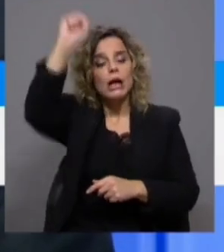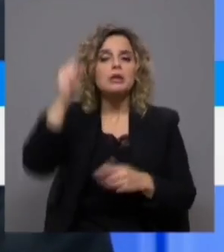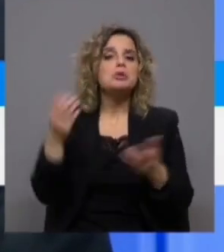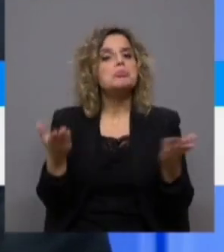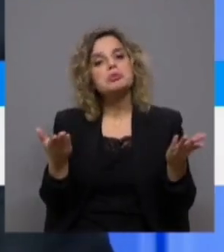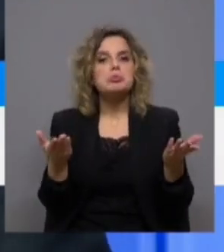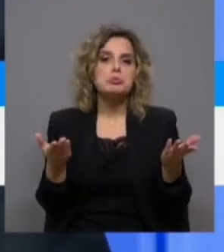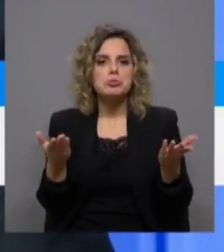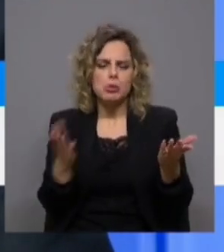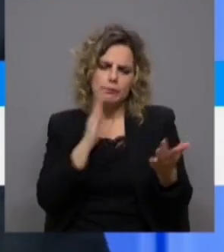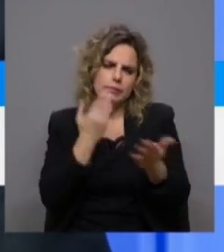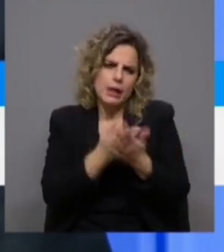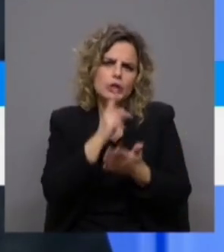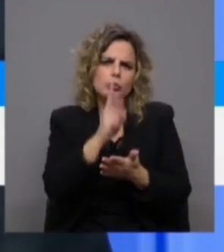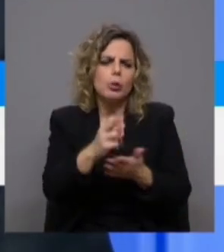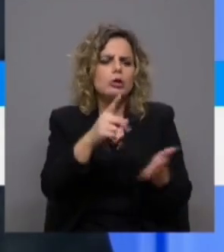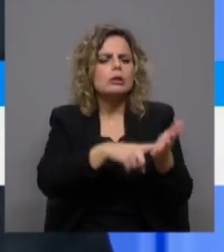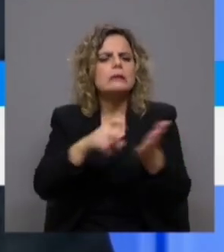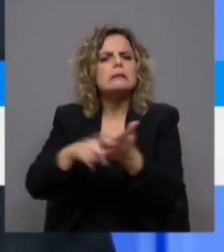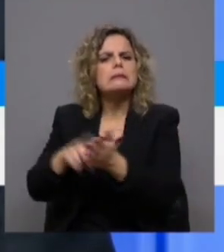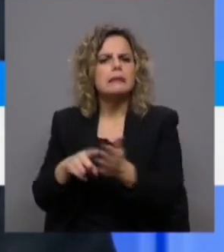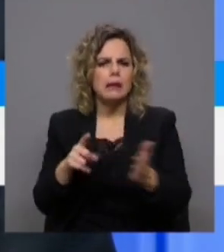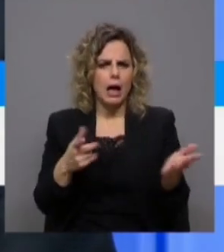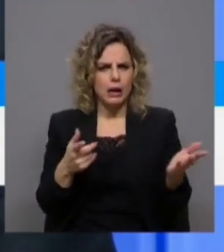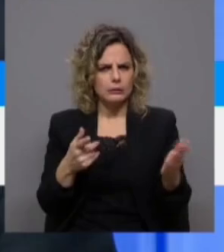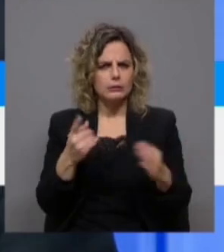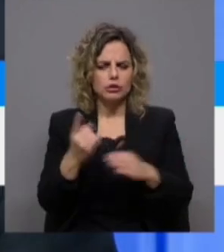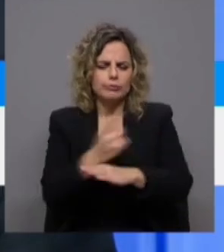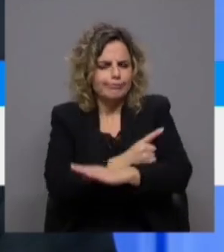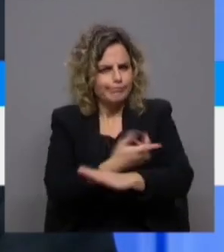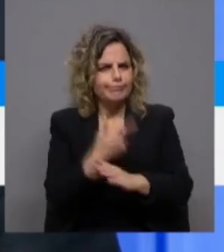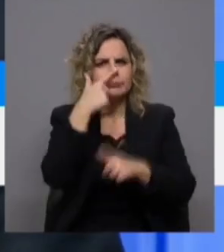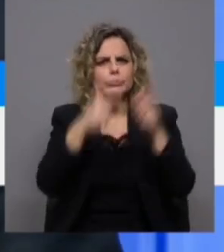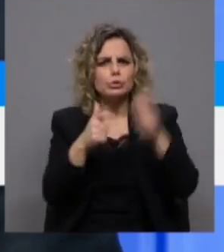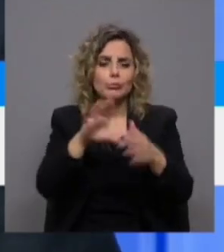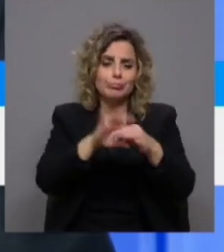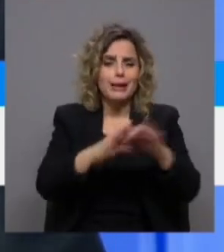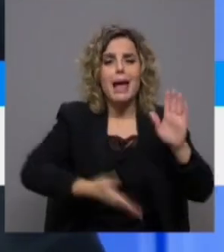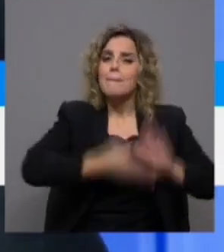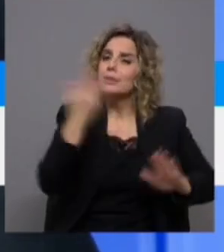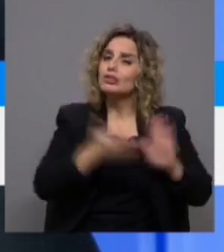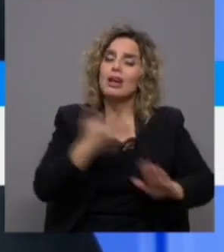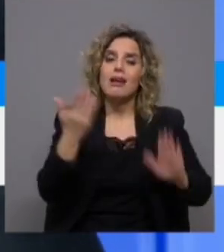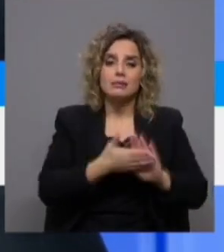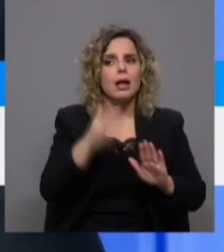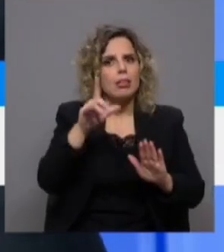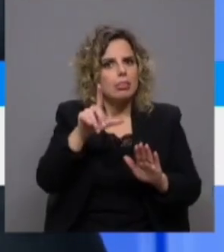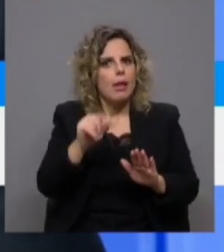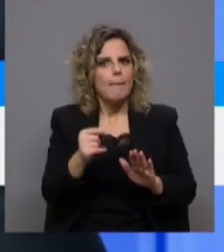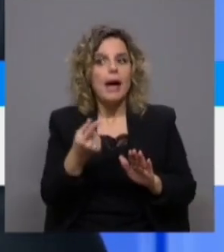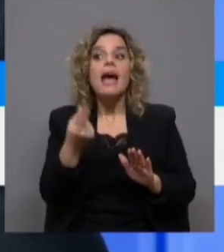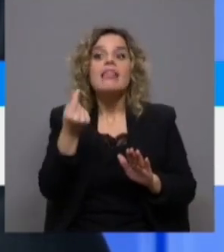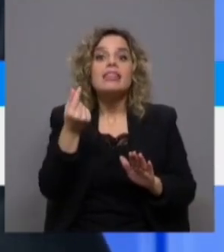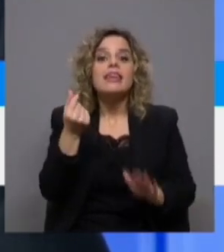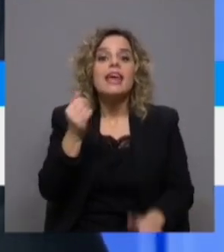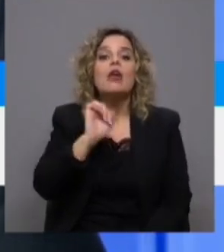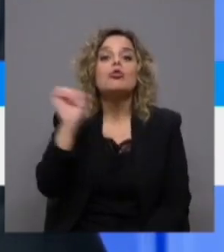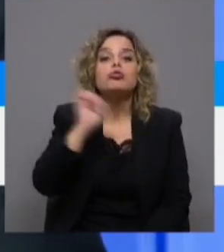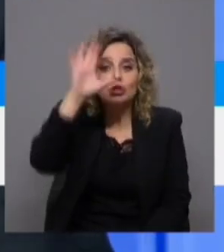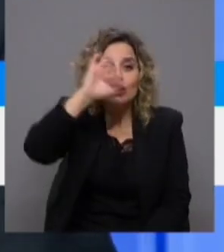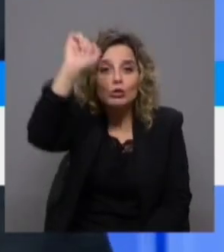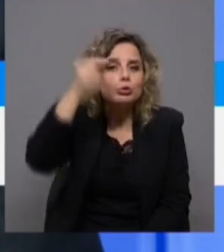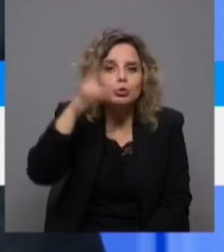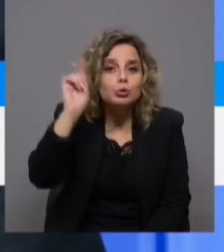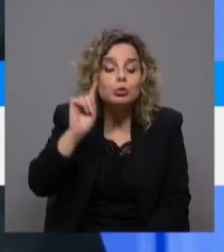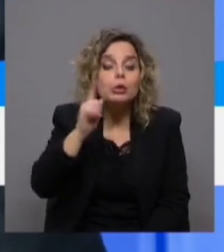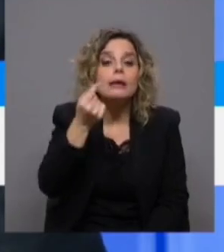poder responder às necessidades extremas das pessoas entre em caso de emergência e nomeadamente usar o dinheiro que não é do Estado e das pessoas